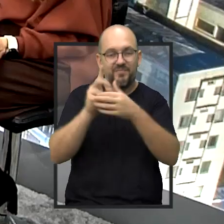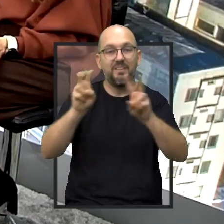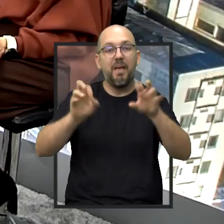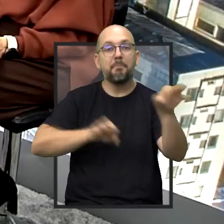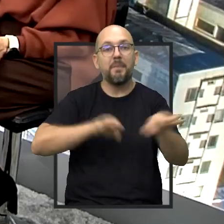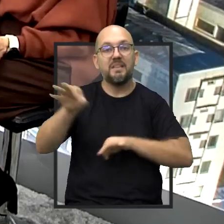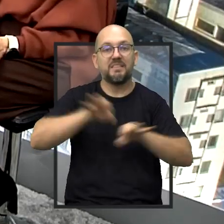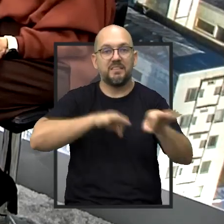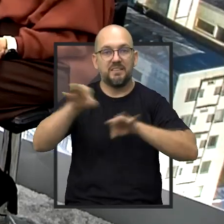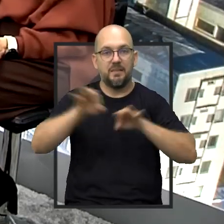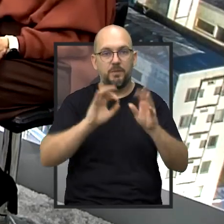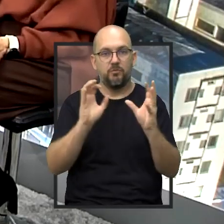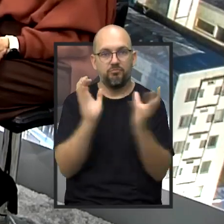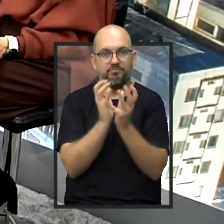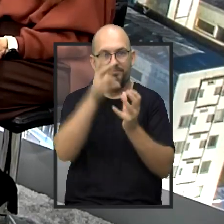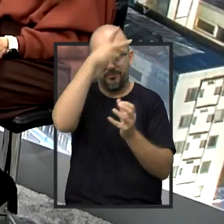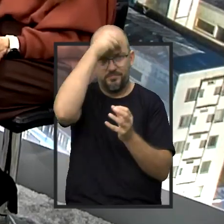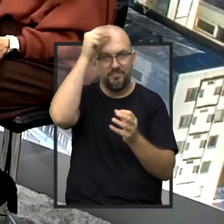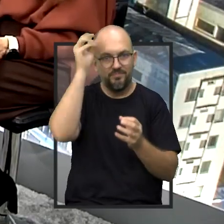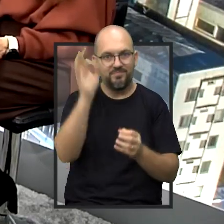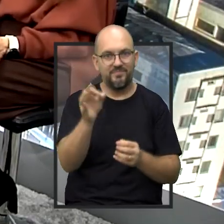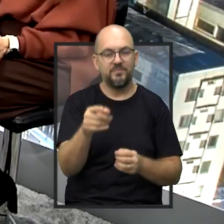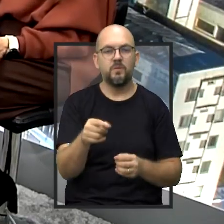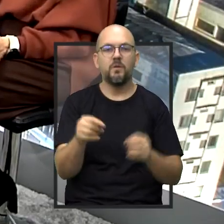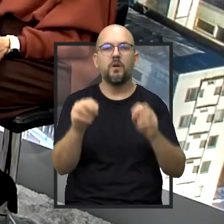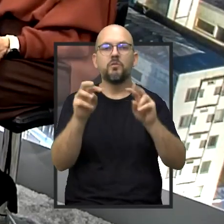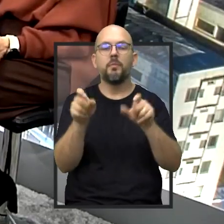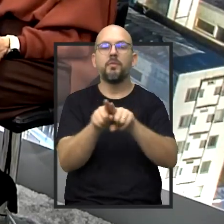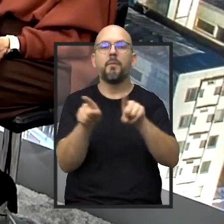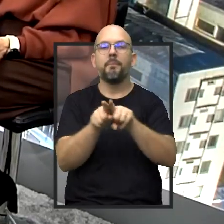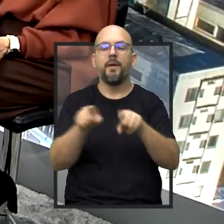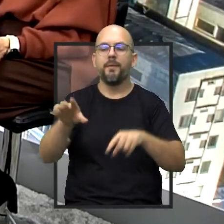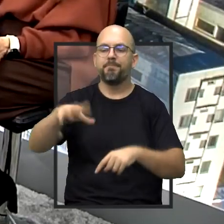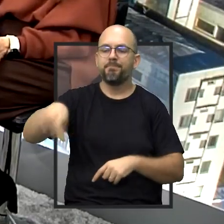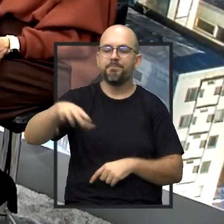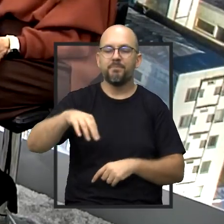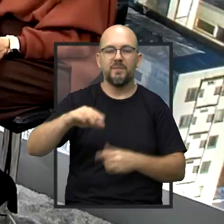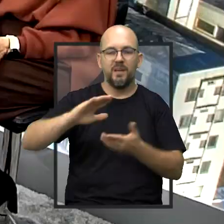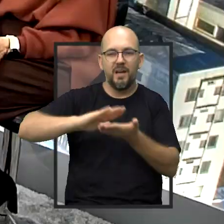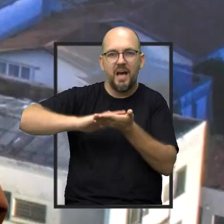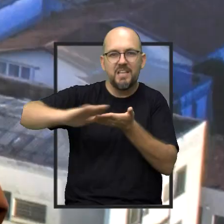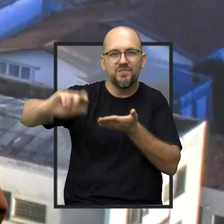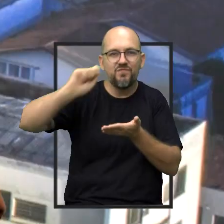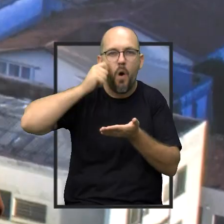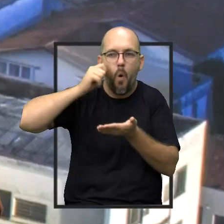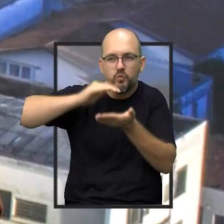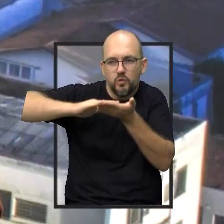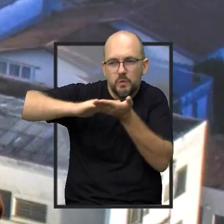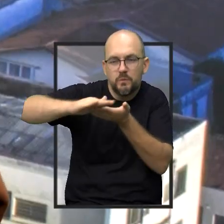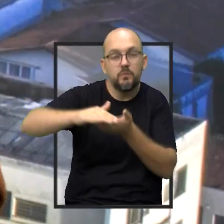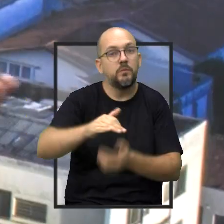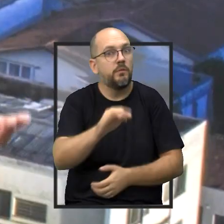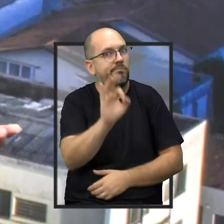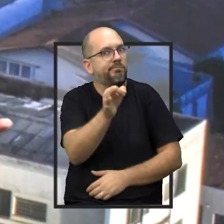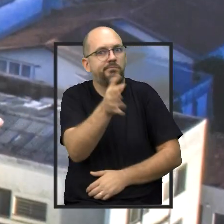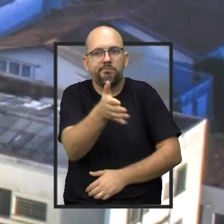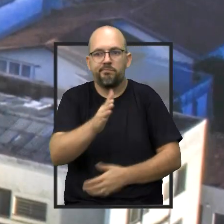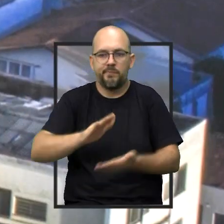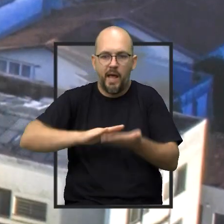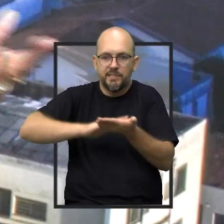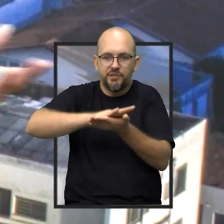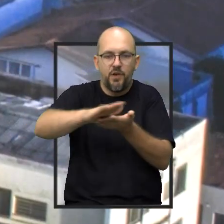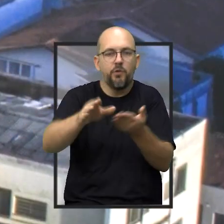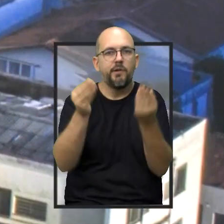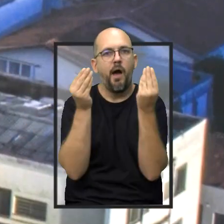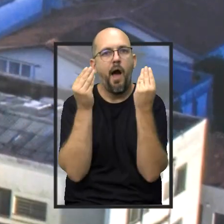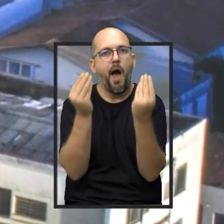do planejamento por parte do Poder Executivo. Isso com relação também à questão do RECAP. Exatamente, o do RECAP foi